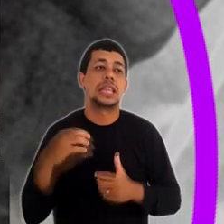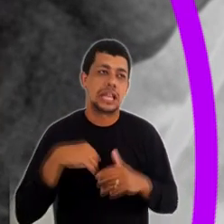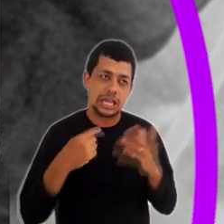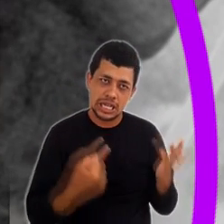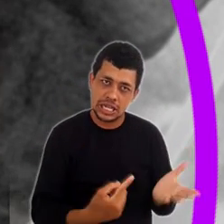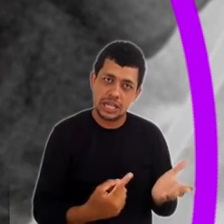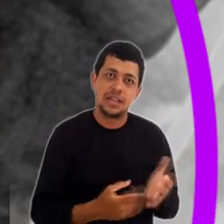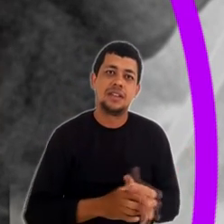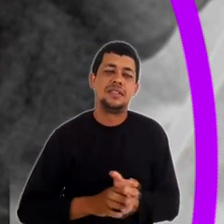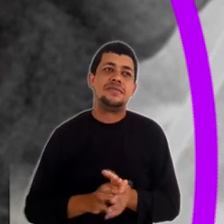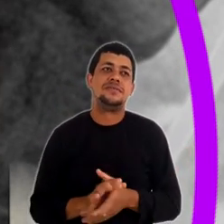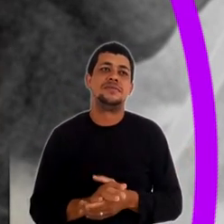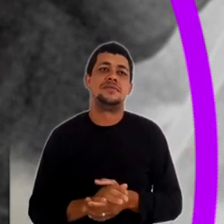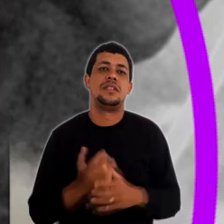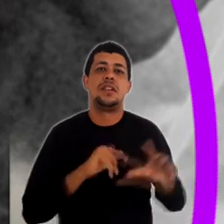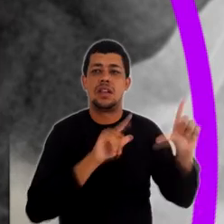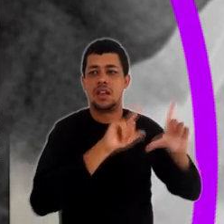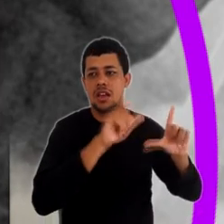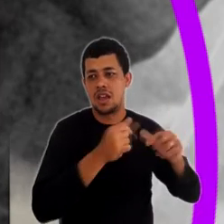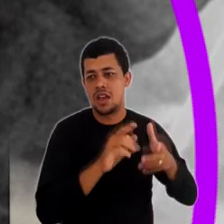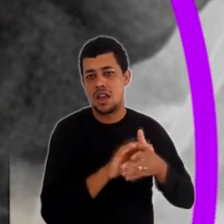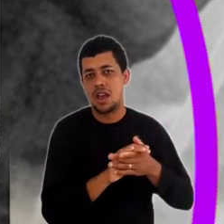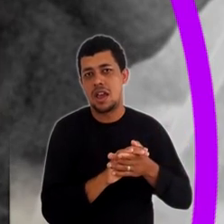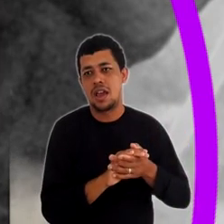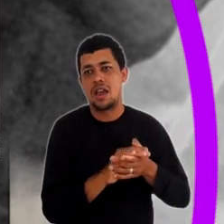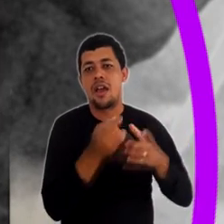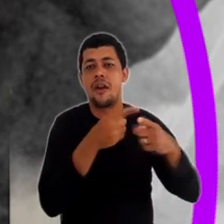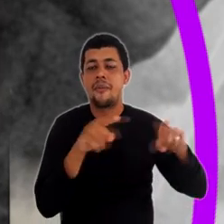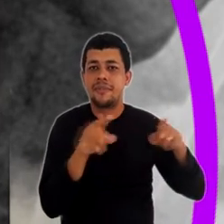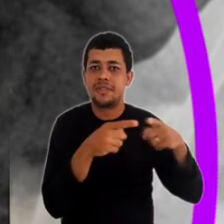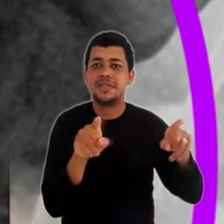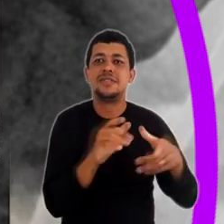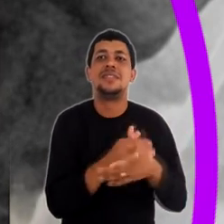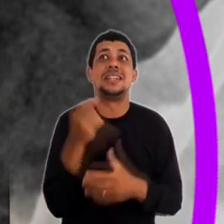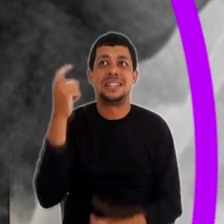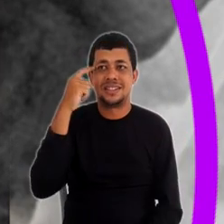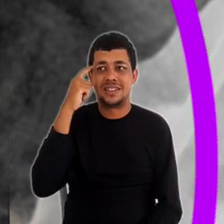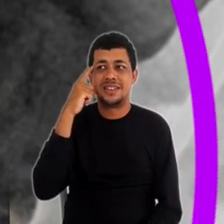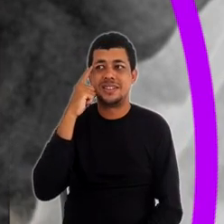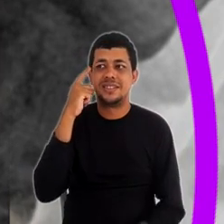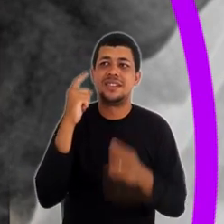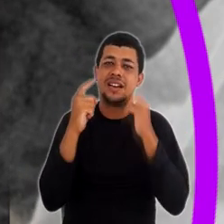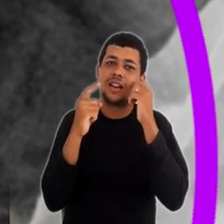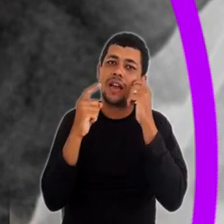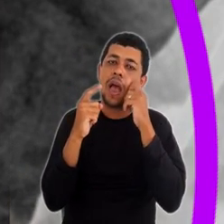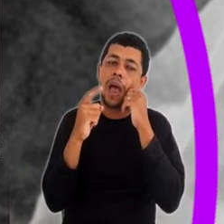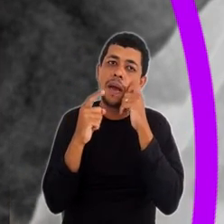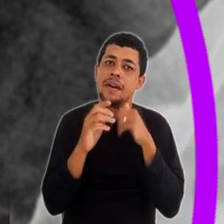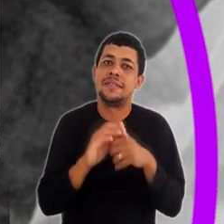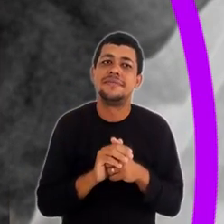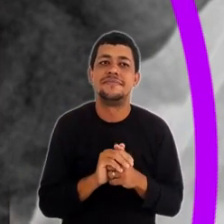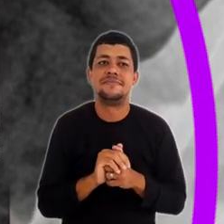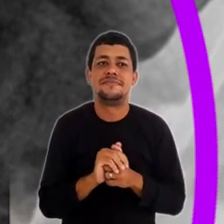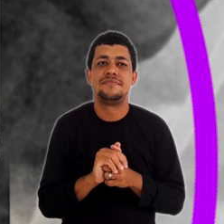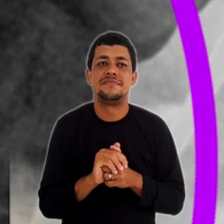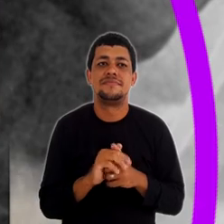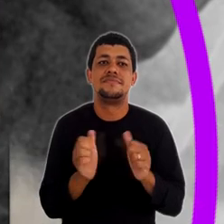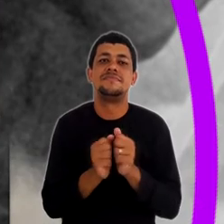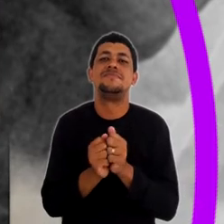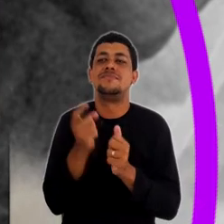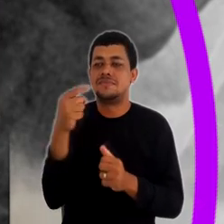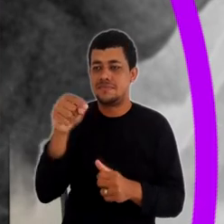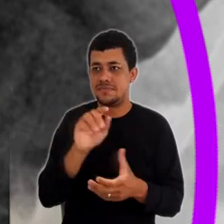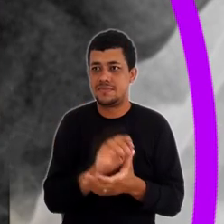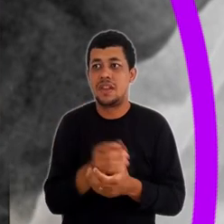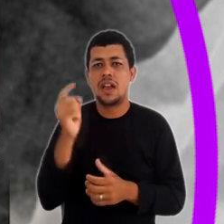está na torcida, então, que o dinheiro caia do céu. O dinheiro hoje já está difícil mesmo, mas, meu Deus do céu. Para que